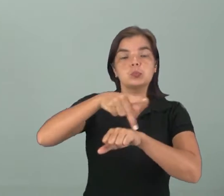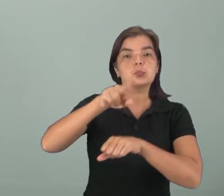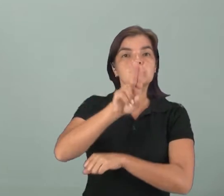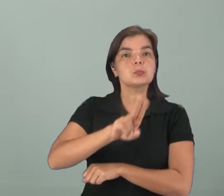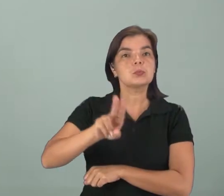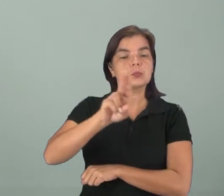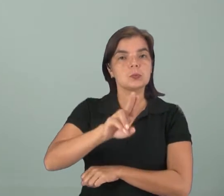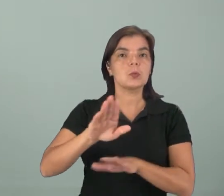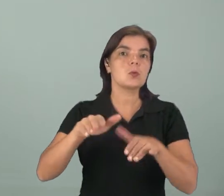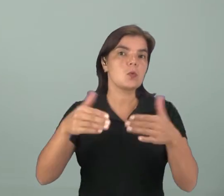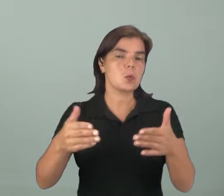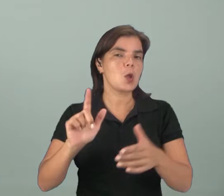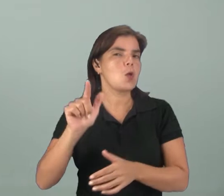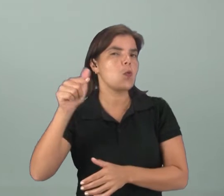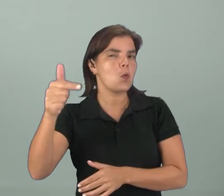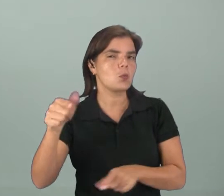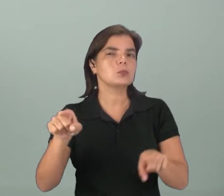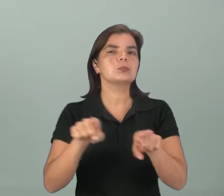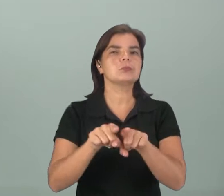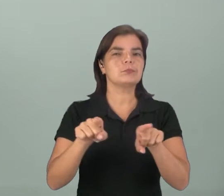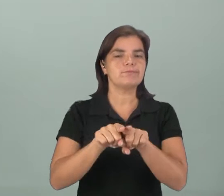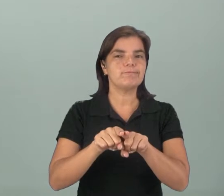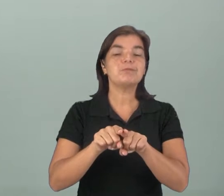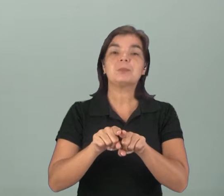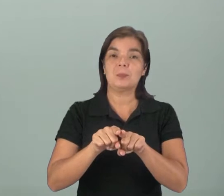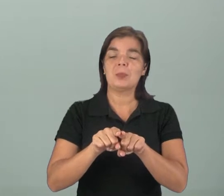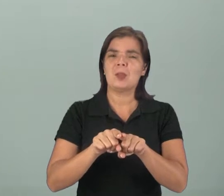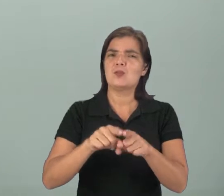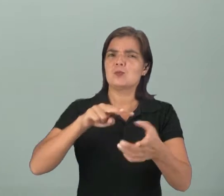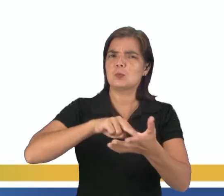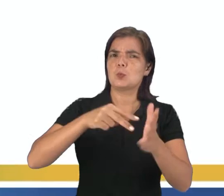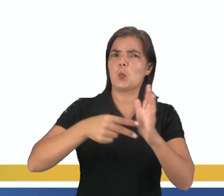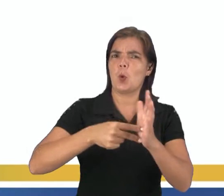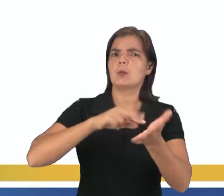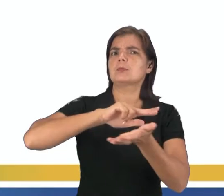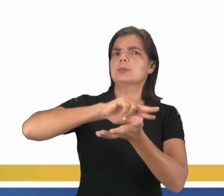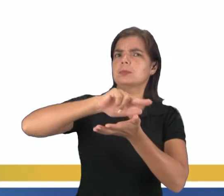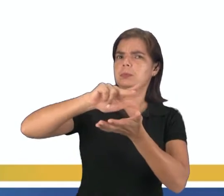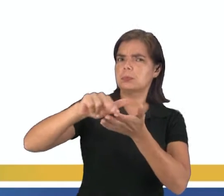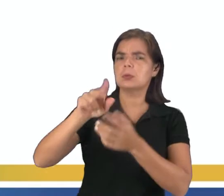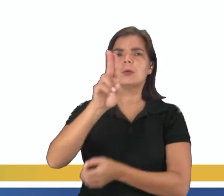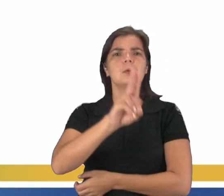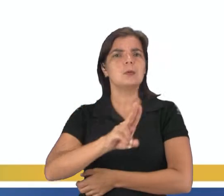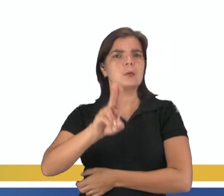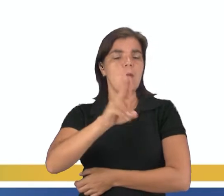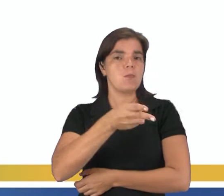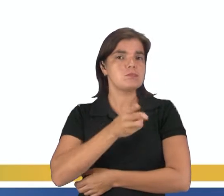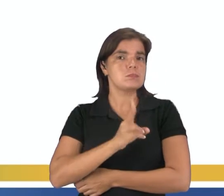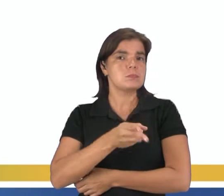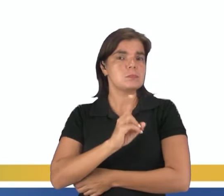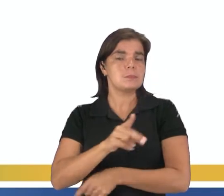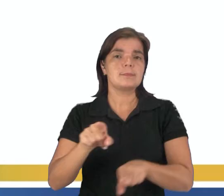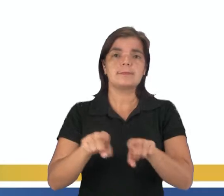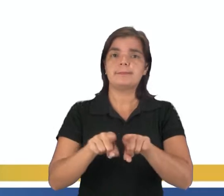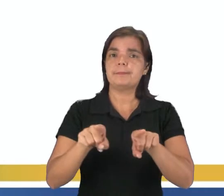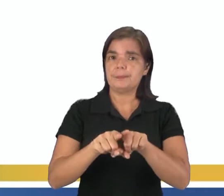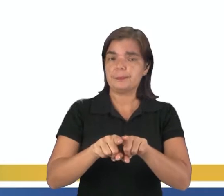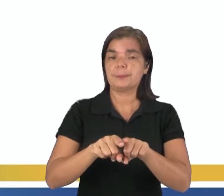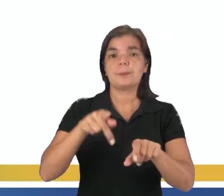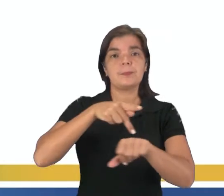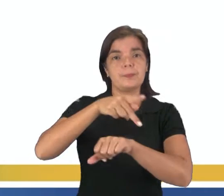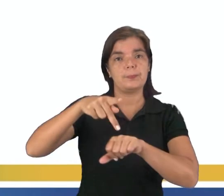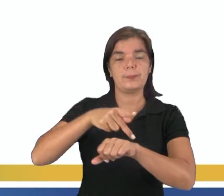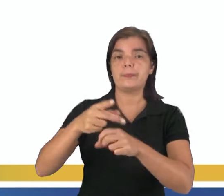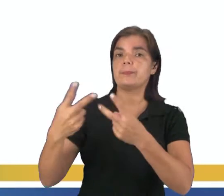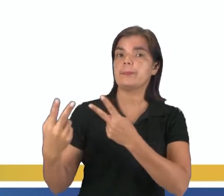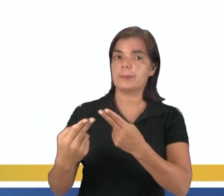utiliza, enquanto que em outros casos a multiplicidade de significado se utilizam da mesma maneira nos diferentes